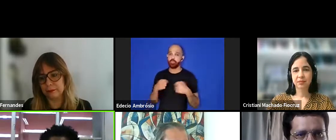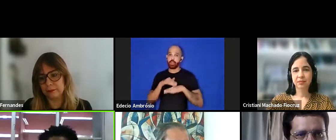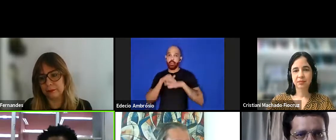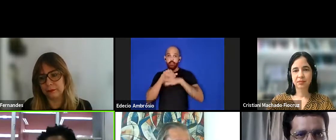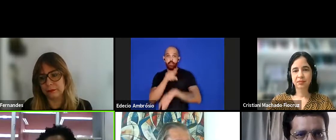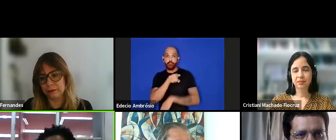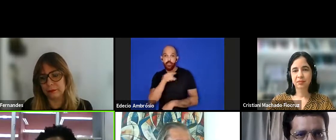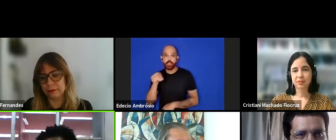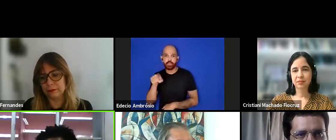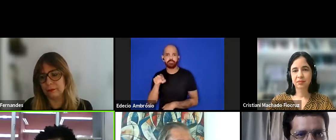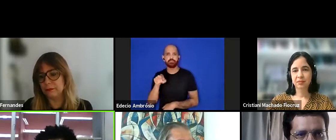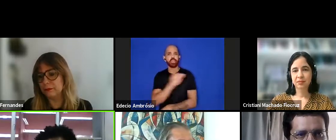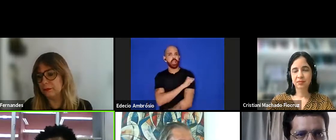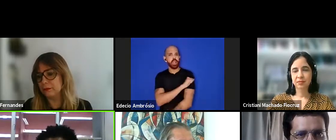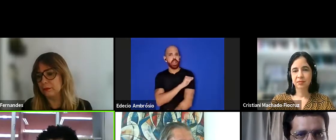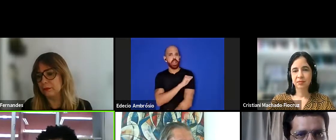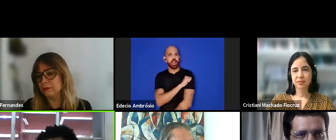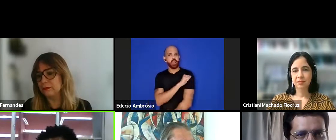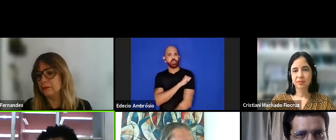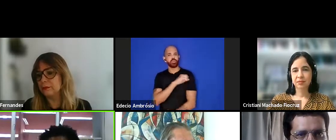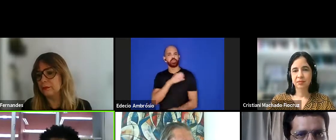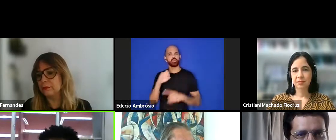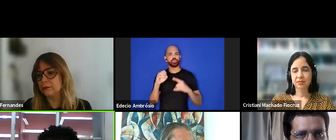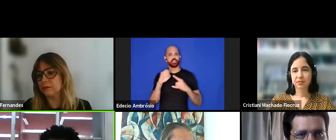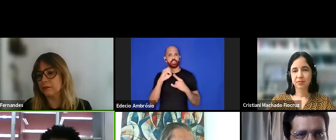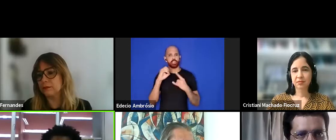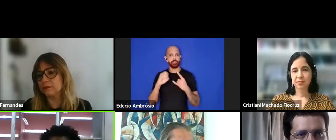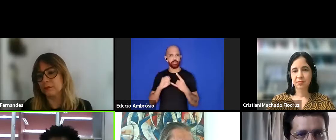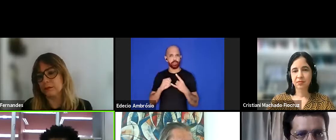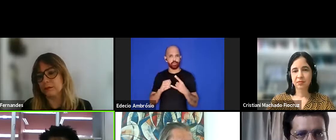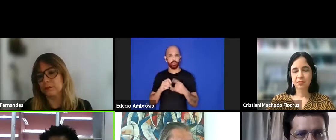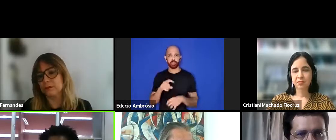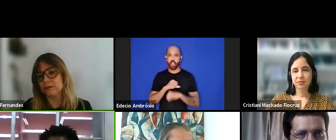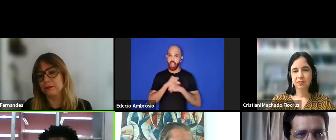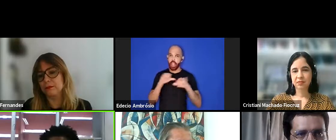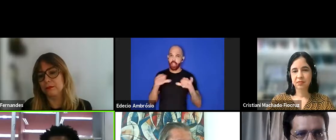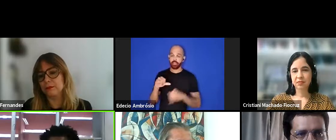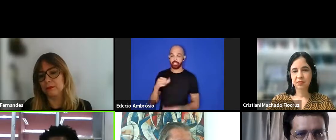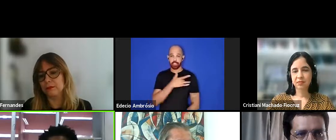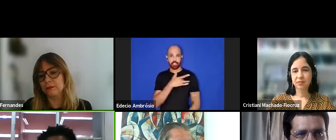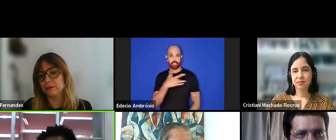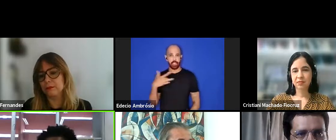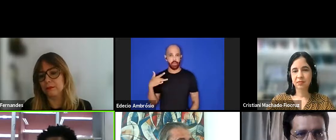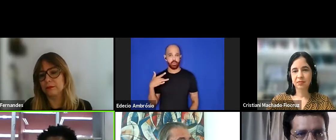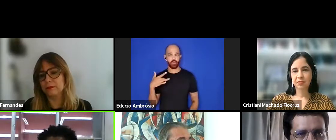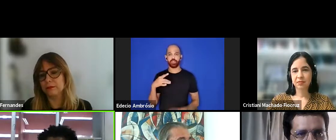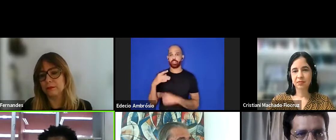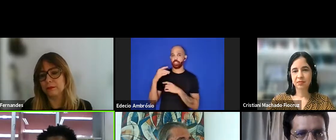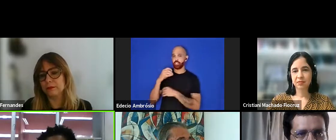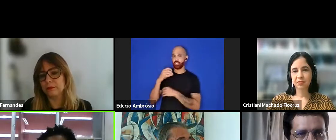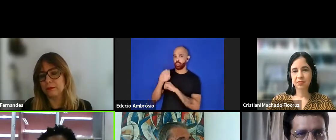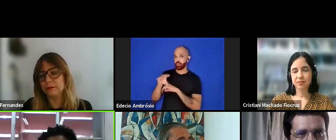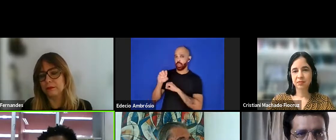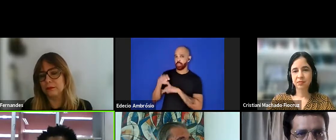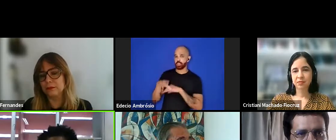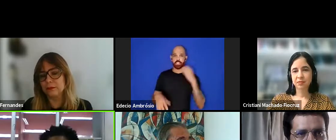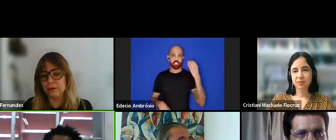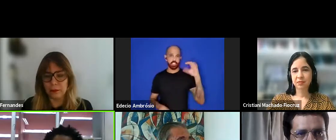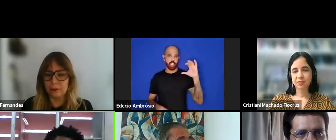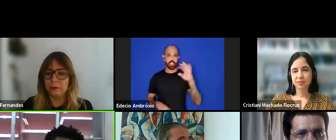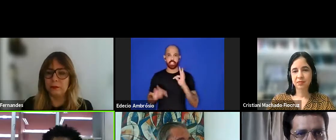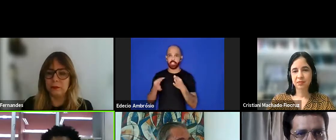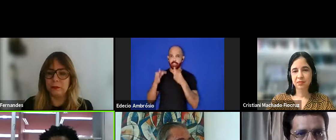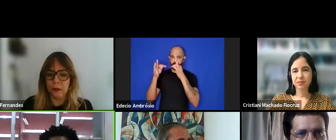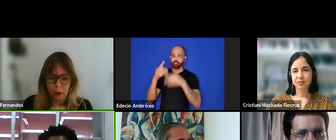vocês, alunas e alunos da Fundação Oswaldo Cruz, e dizer que a saúde, educação, ciência e tecnologia vem sofrendo